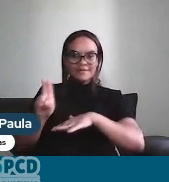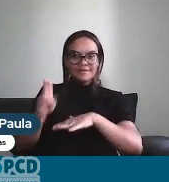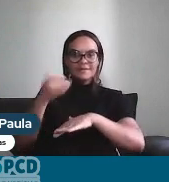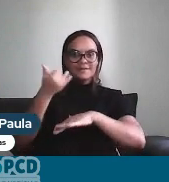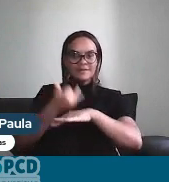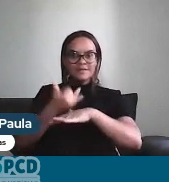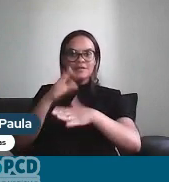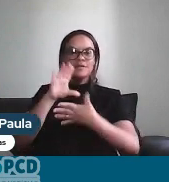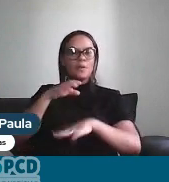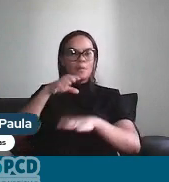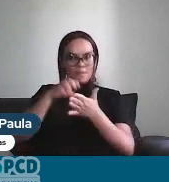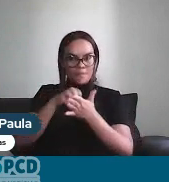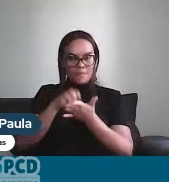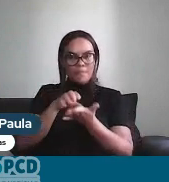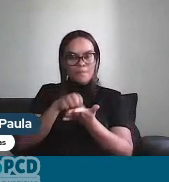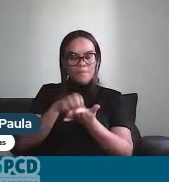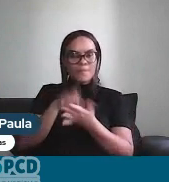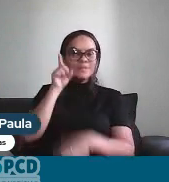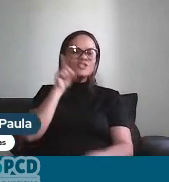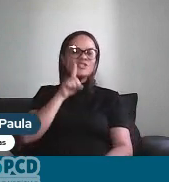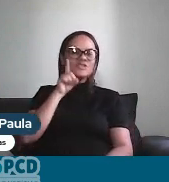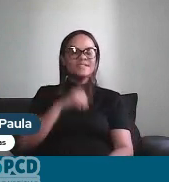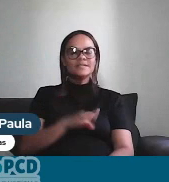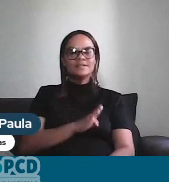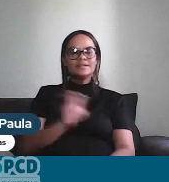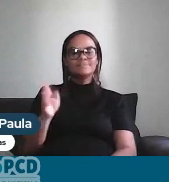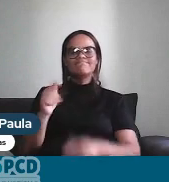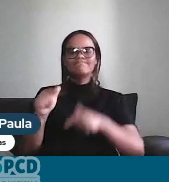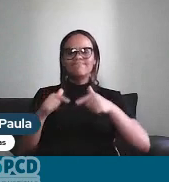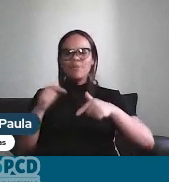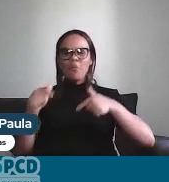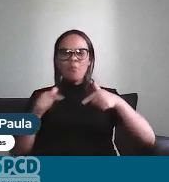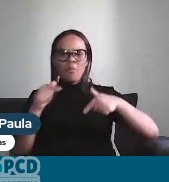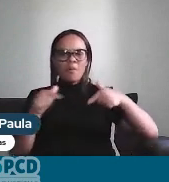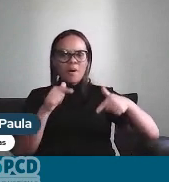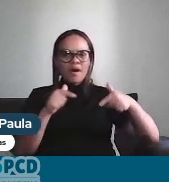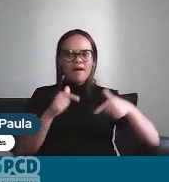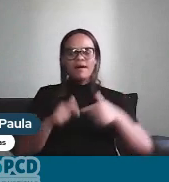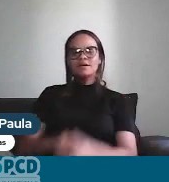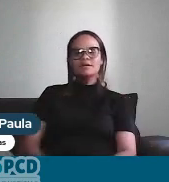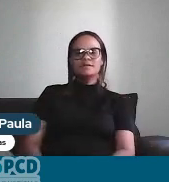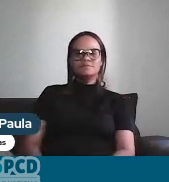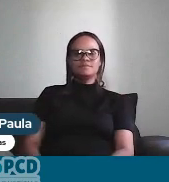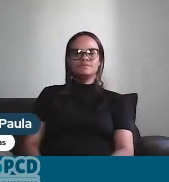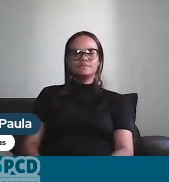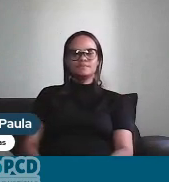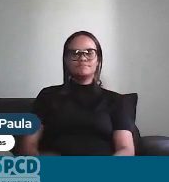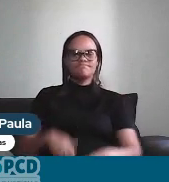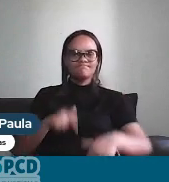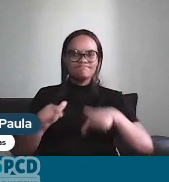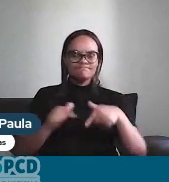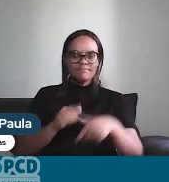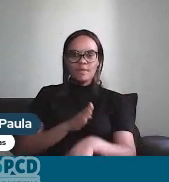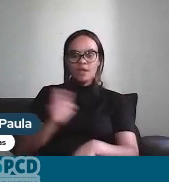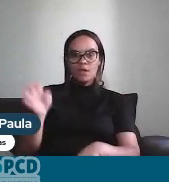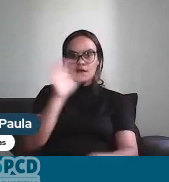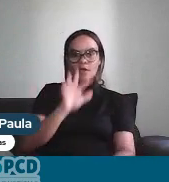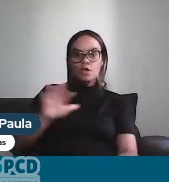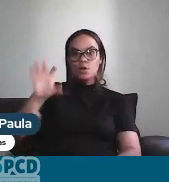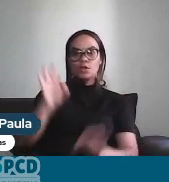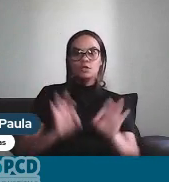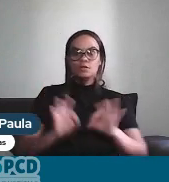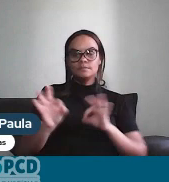americana, Washington. E lá eles ficam trabalhando, e já estiveram no Brasil, na época que eu fui coordenadora e